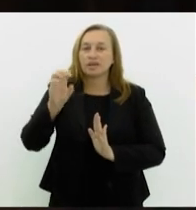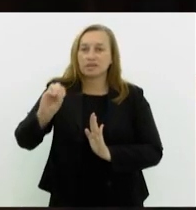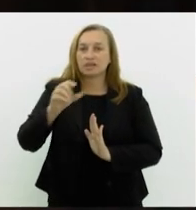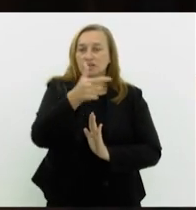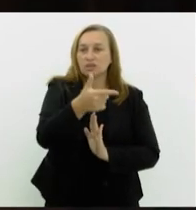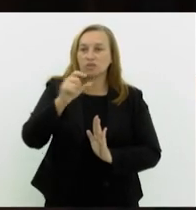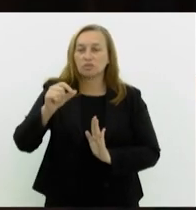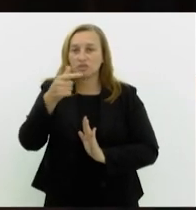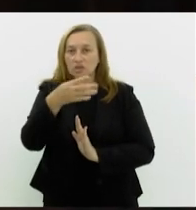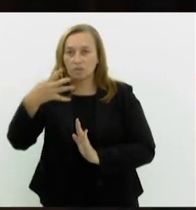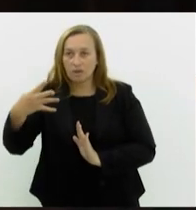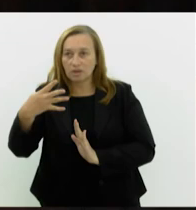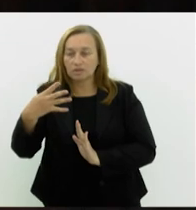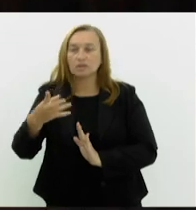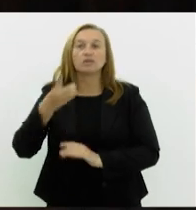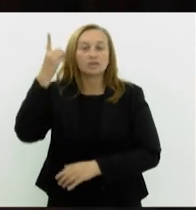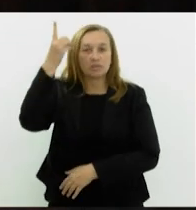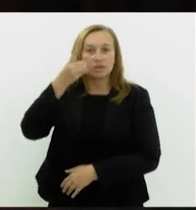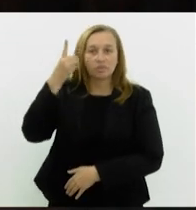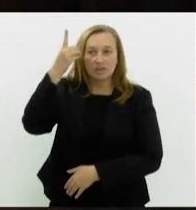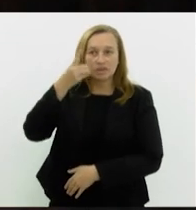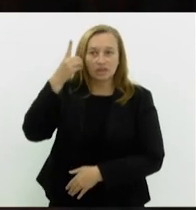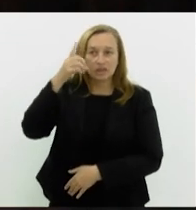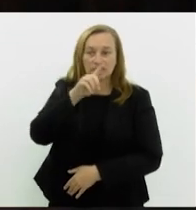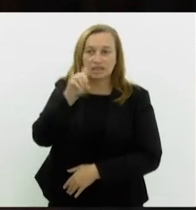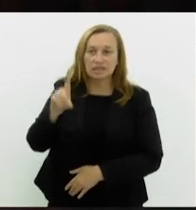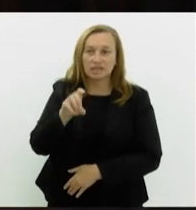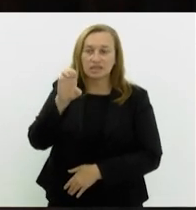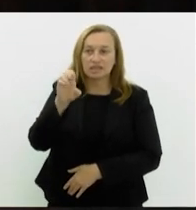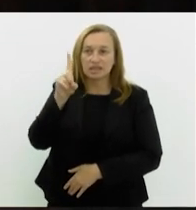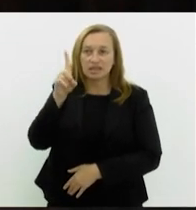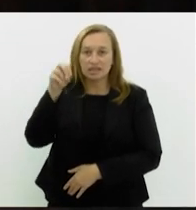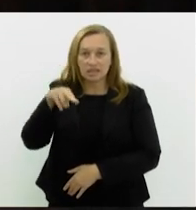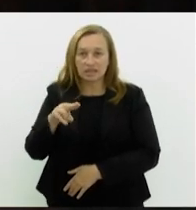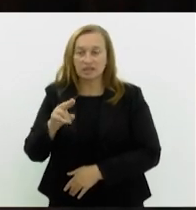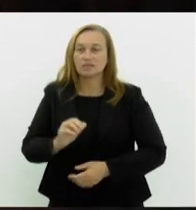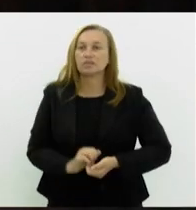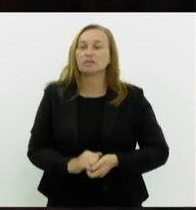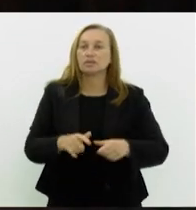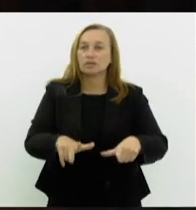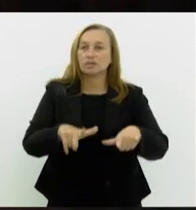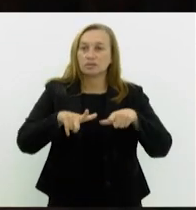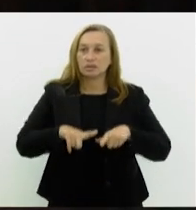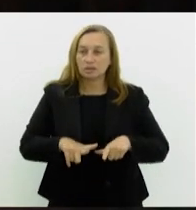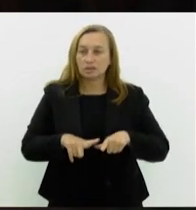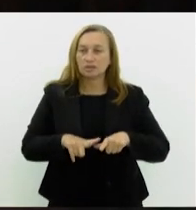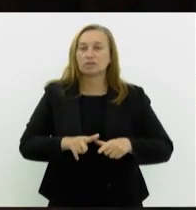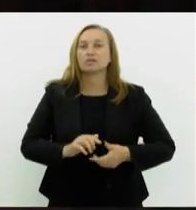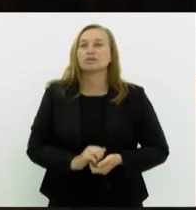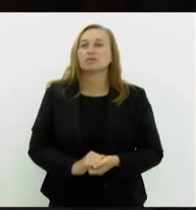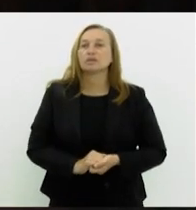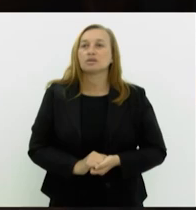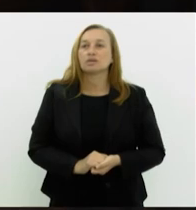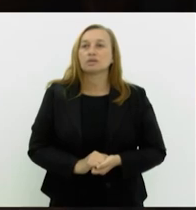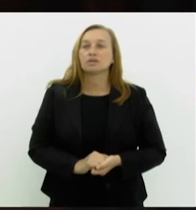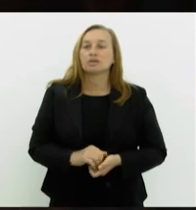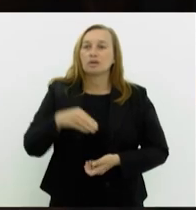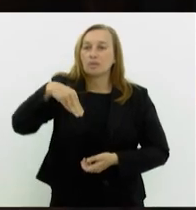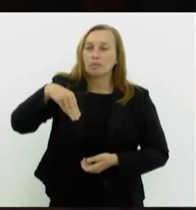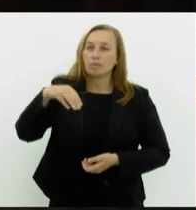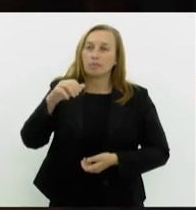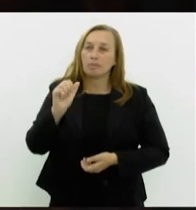de 2024, de autoria da deputada Zeidan, que concede o diploma Paul Singer ao senhor